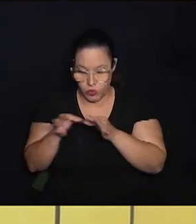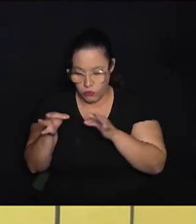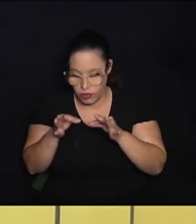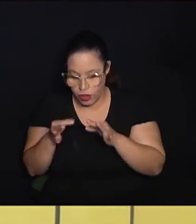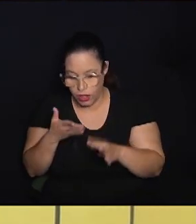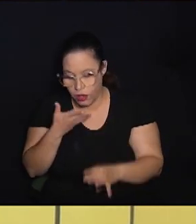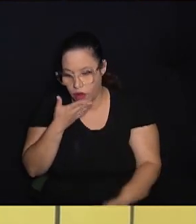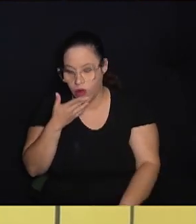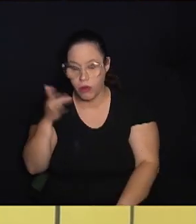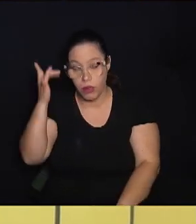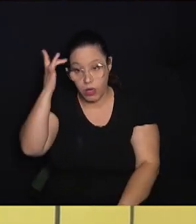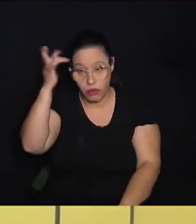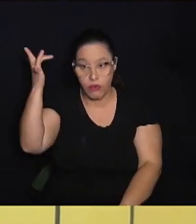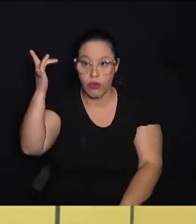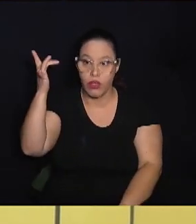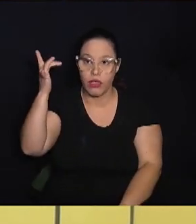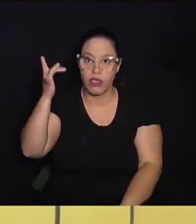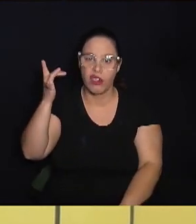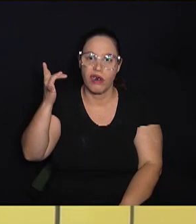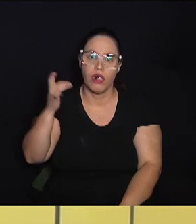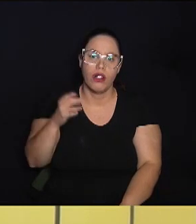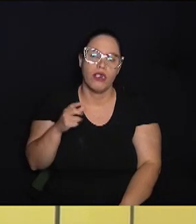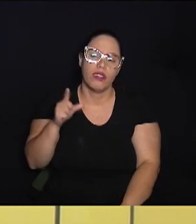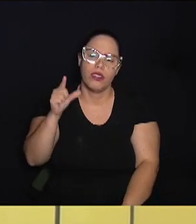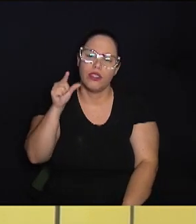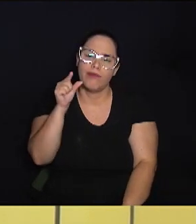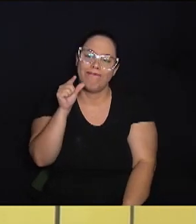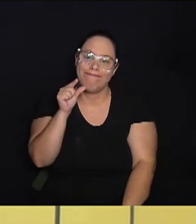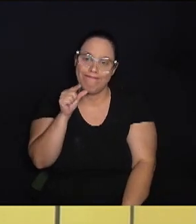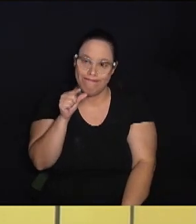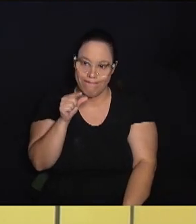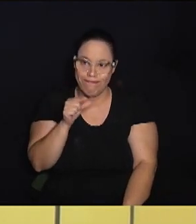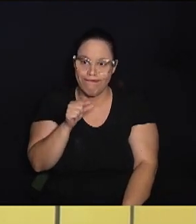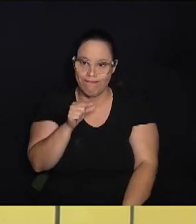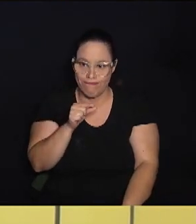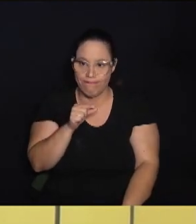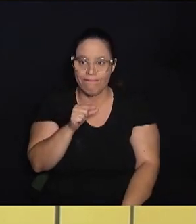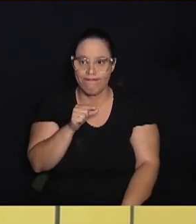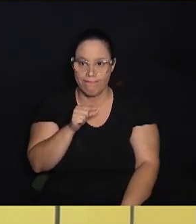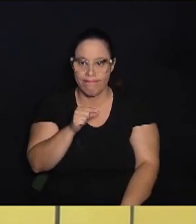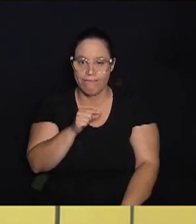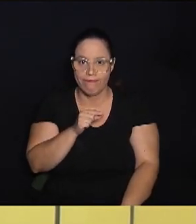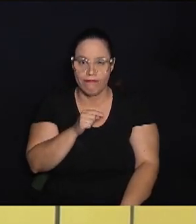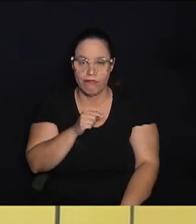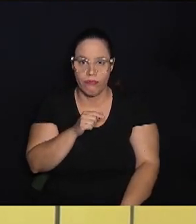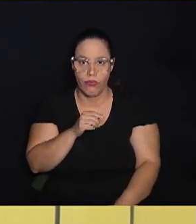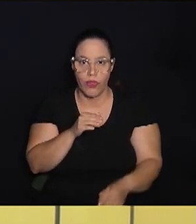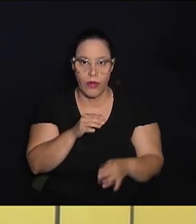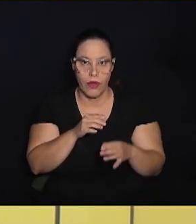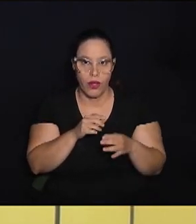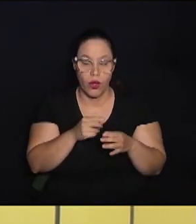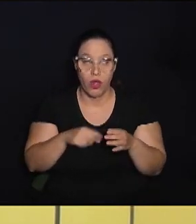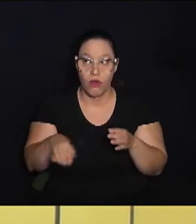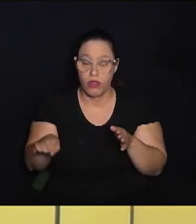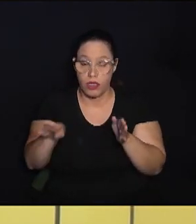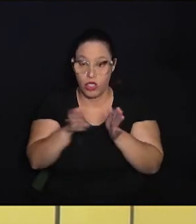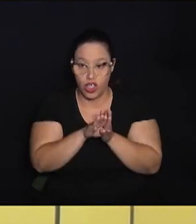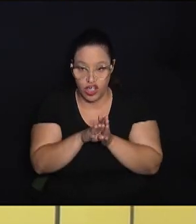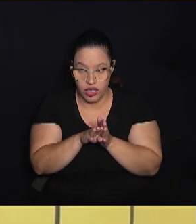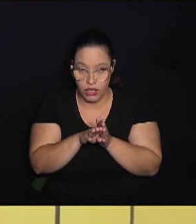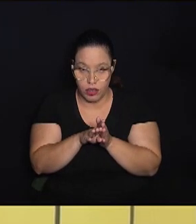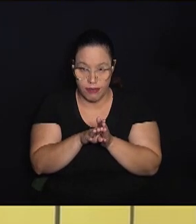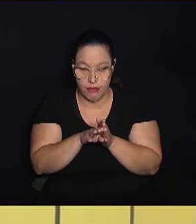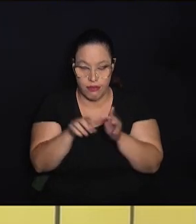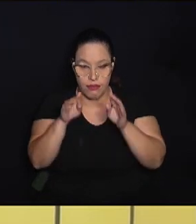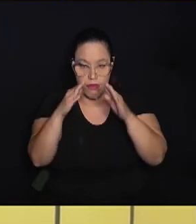fantasia mas realmente tá muito pulverizado eh então se você pegar o mercado hoje o que acontece você vai numa banca ou numa livraria buscar um